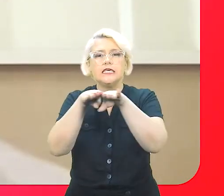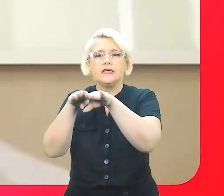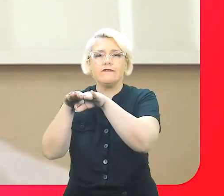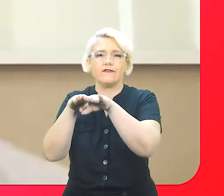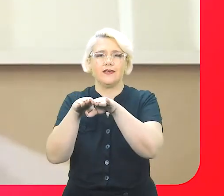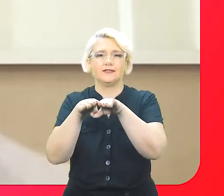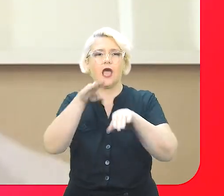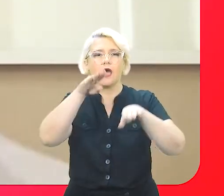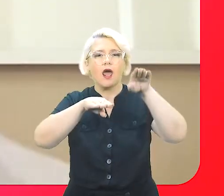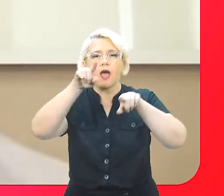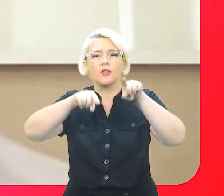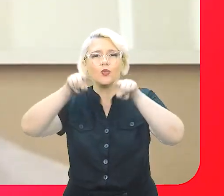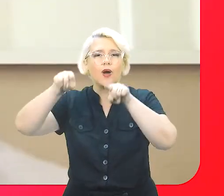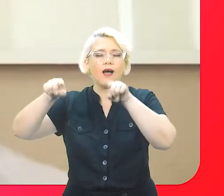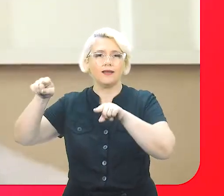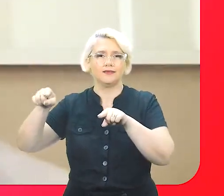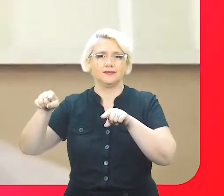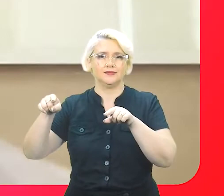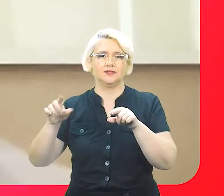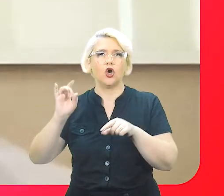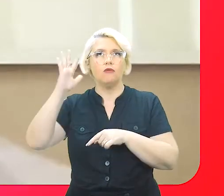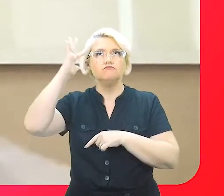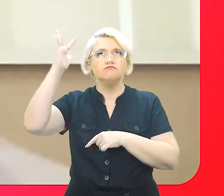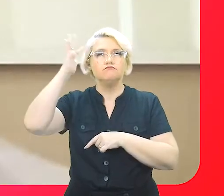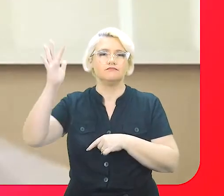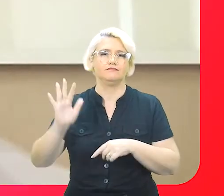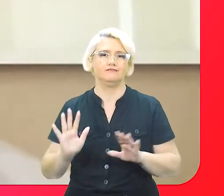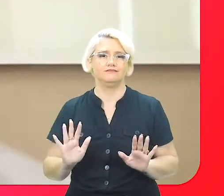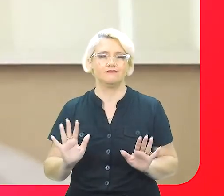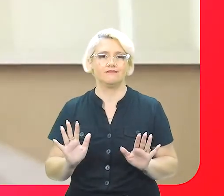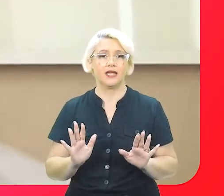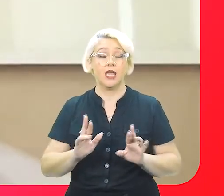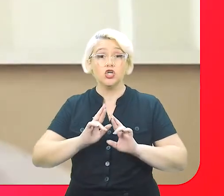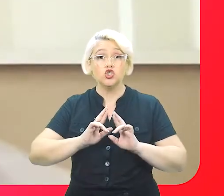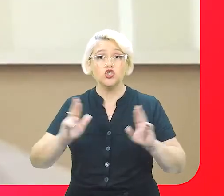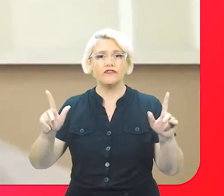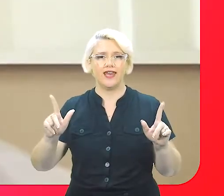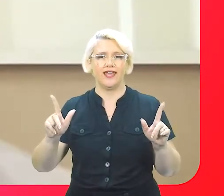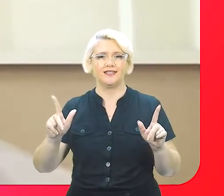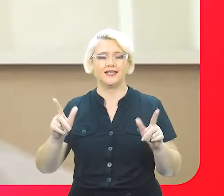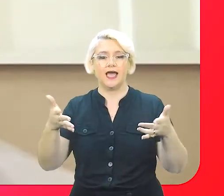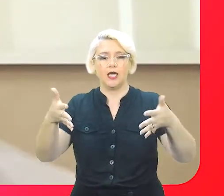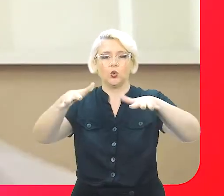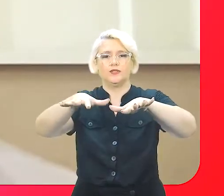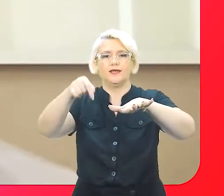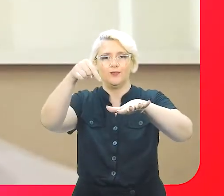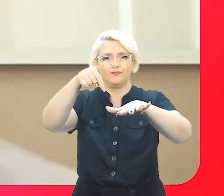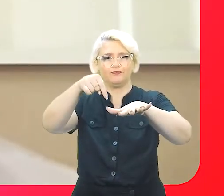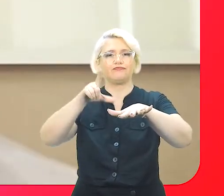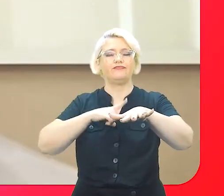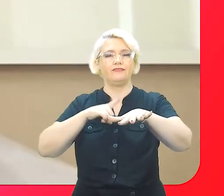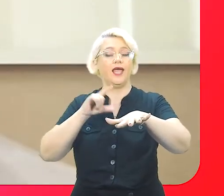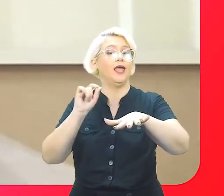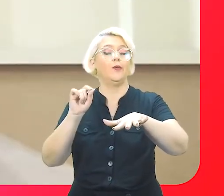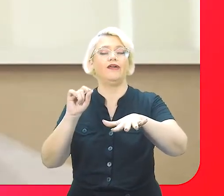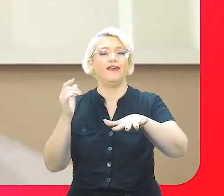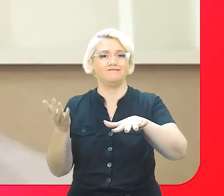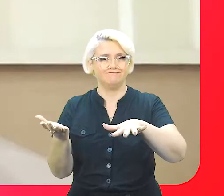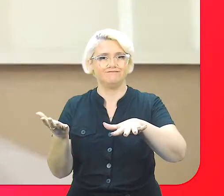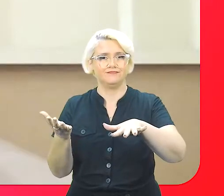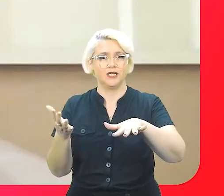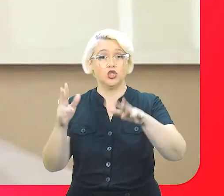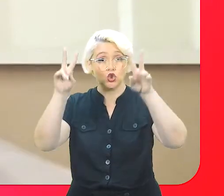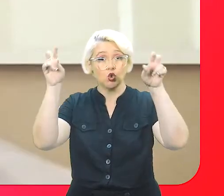niveladas, graduadas, empíricas. A diferença de que a inclusão